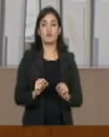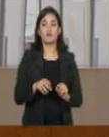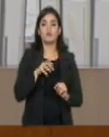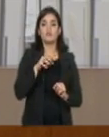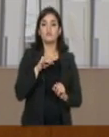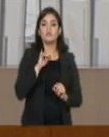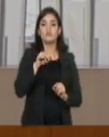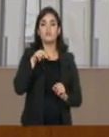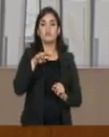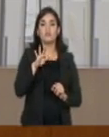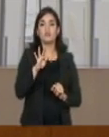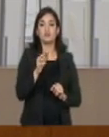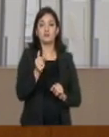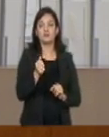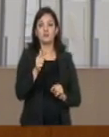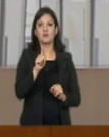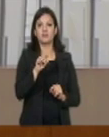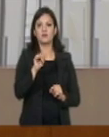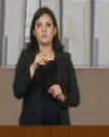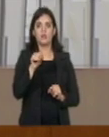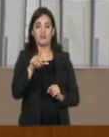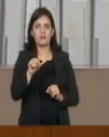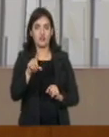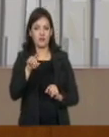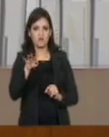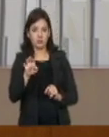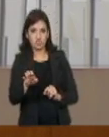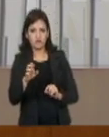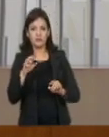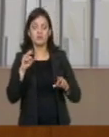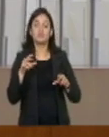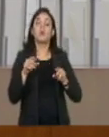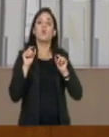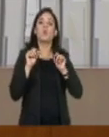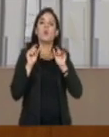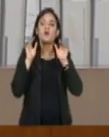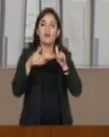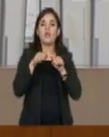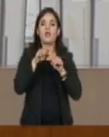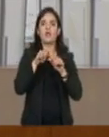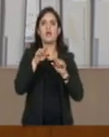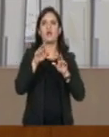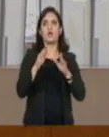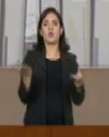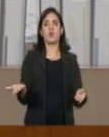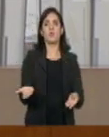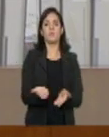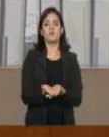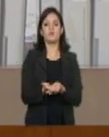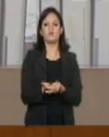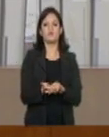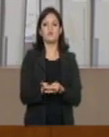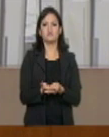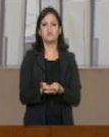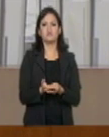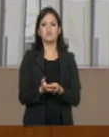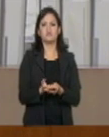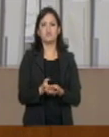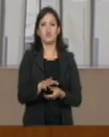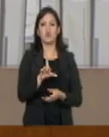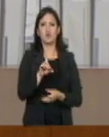intangibilidade quanto ao seu mérito. Tratava-se do caso Dorothy